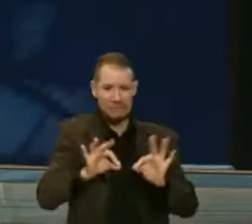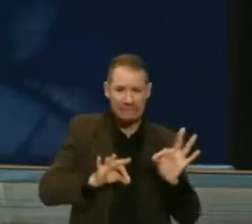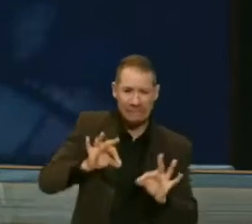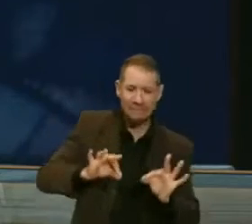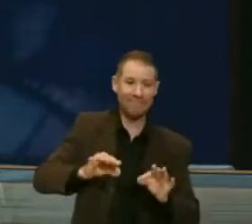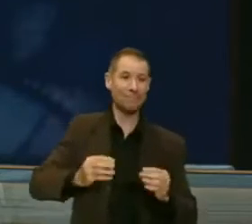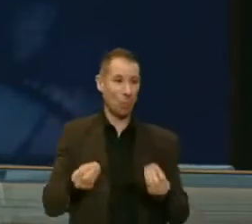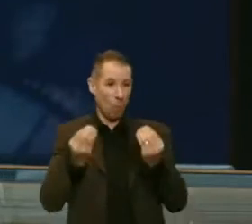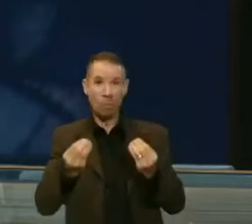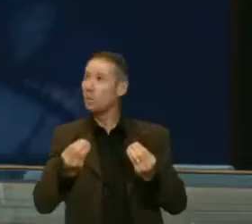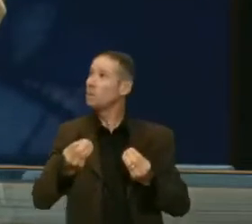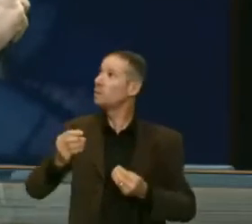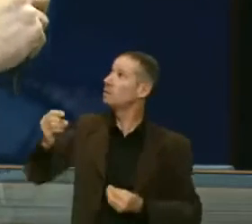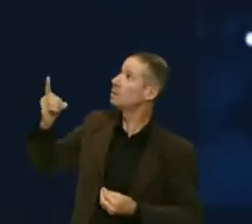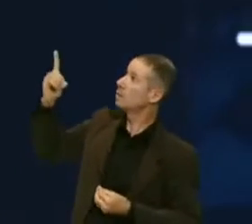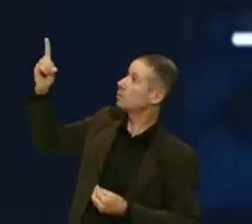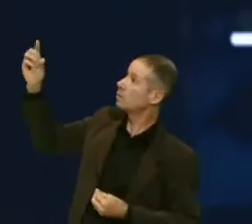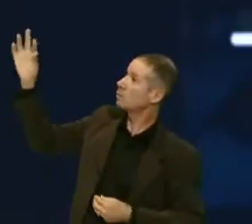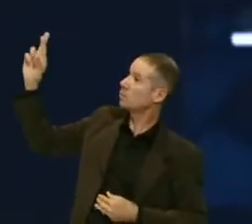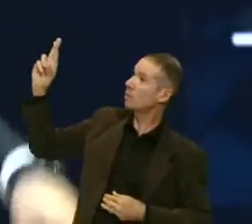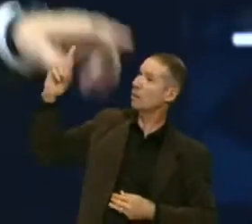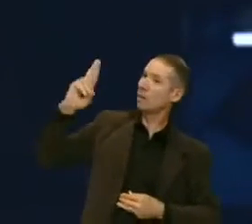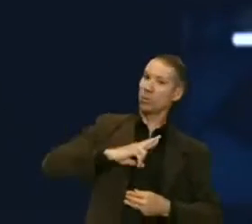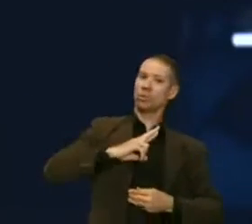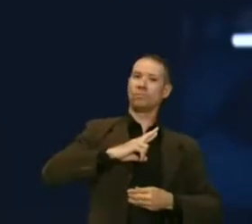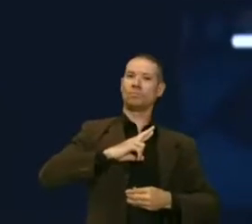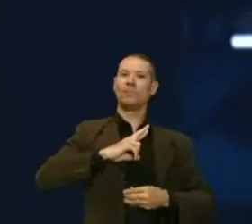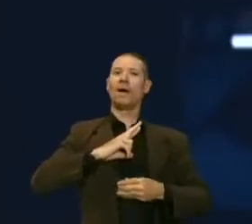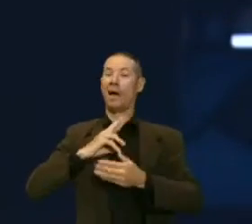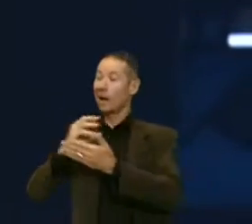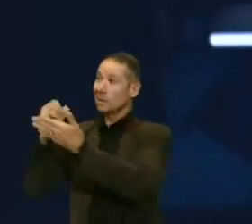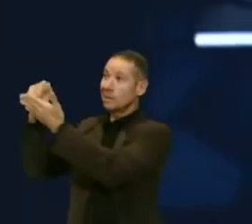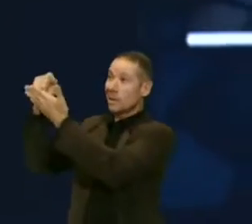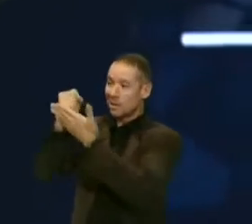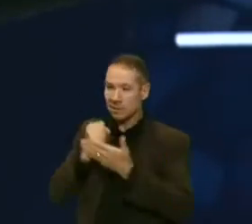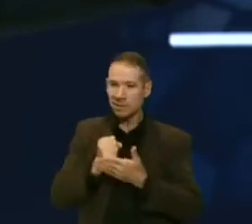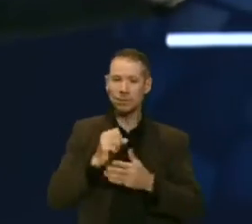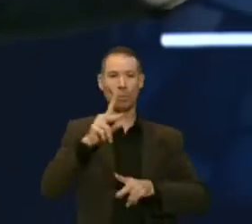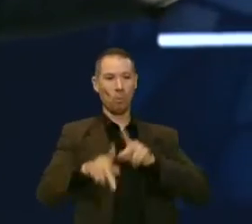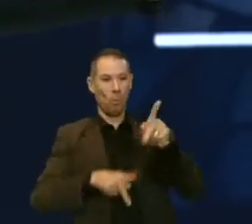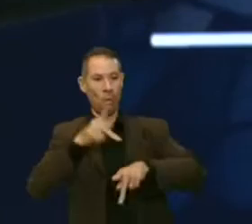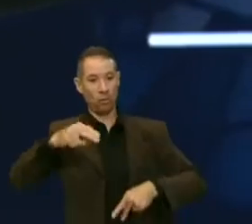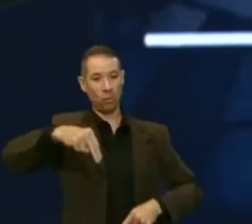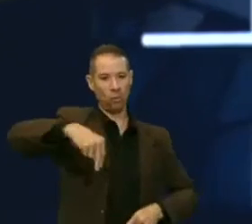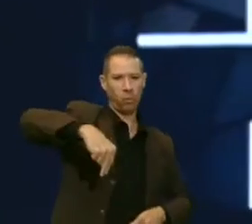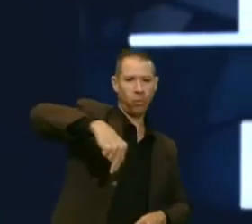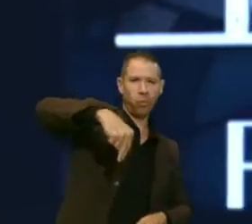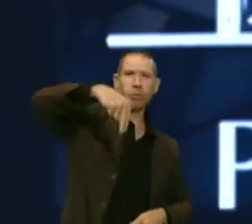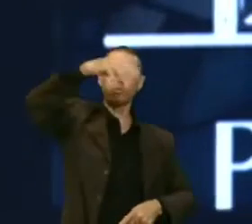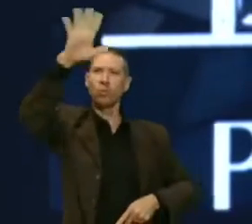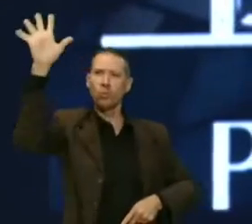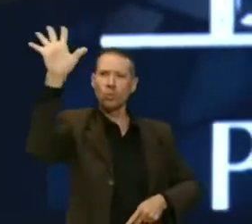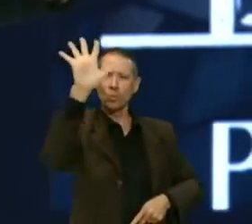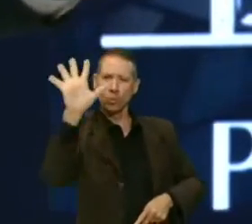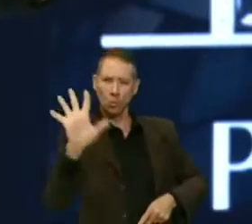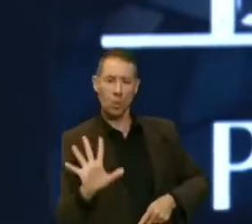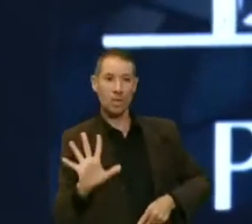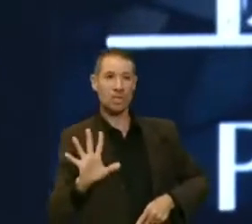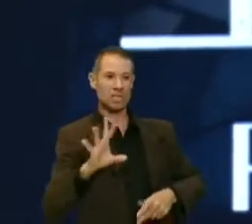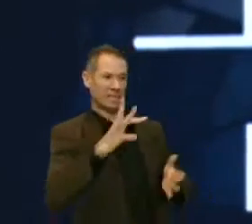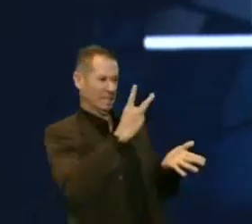de Deus, e Deus traz resposta. Eu estou trazendo o povo do norte, a nação